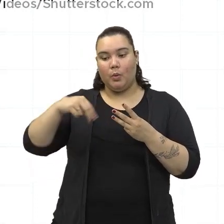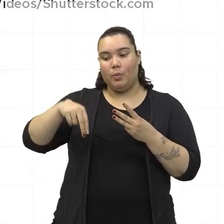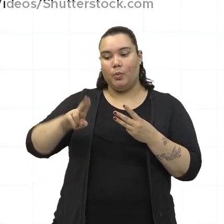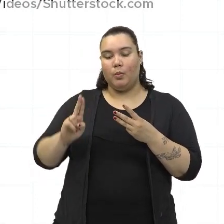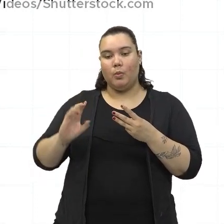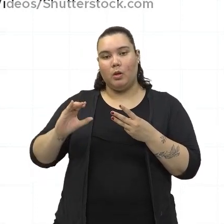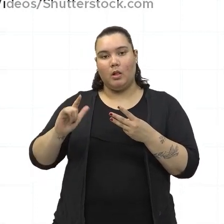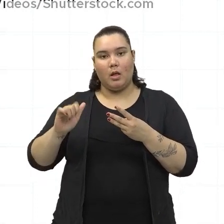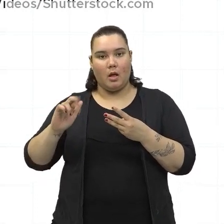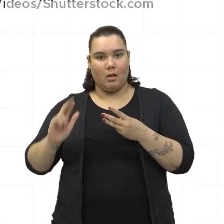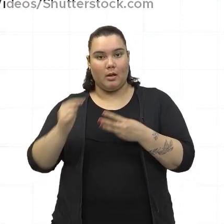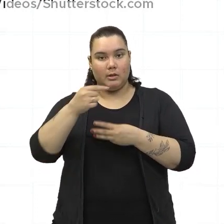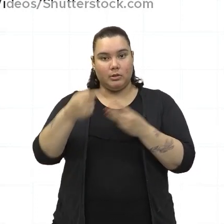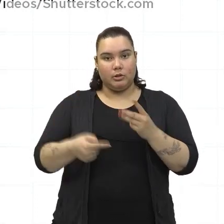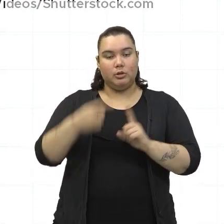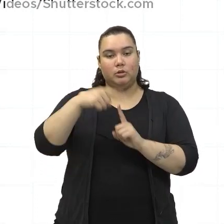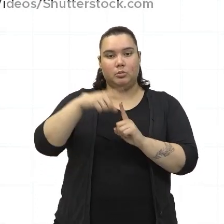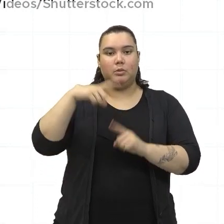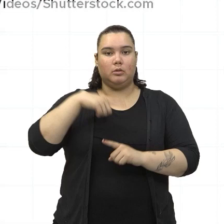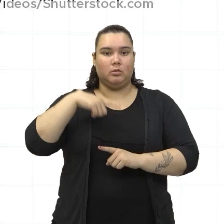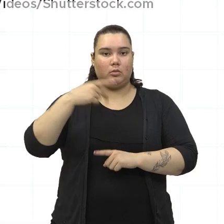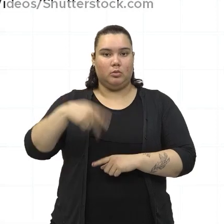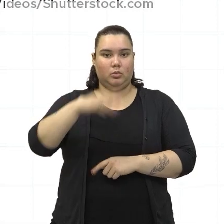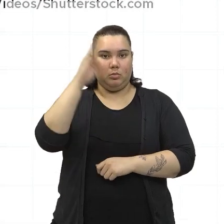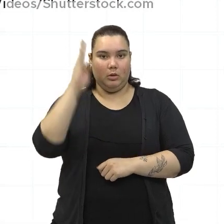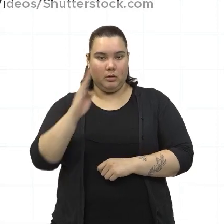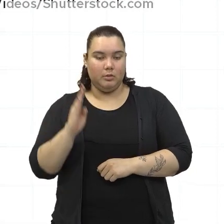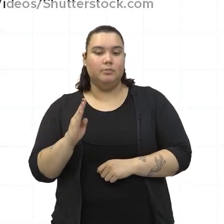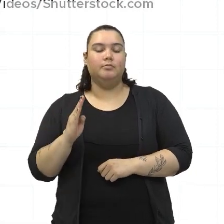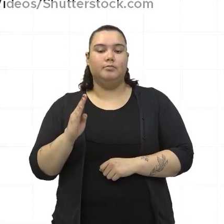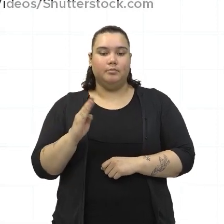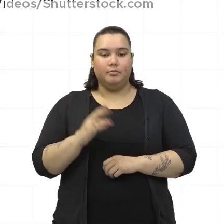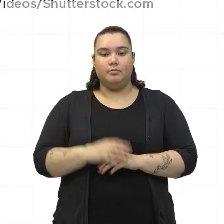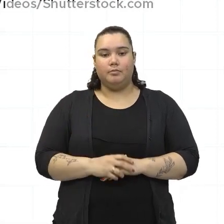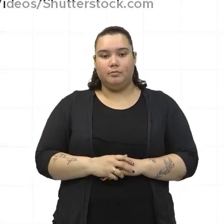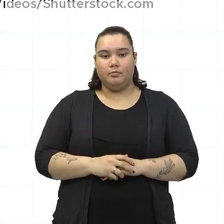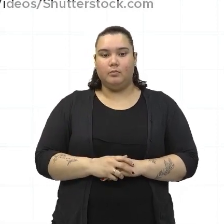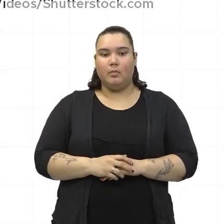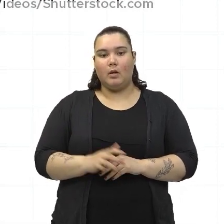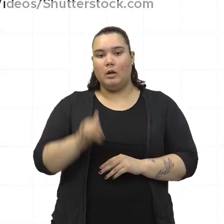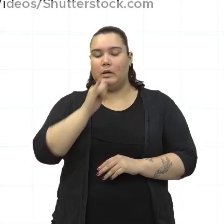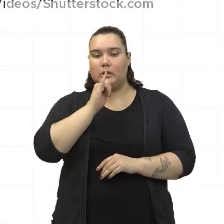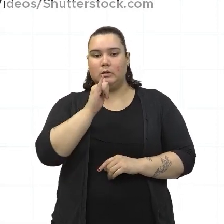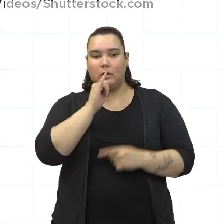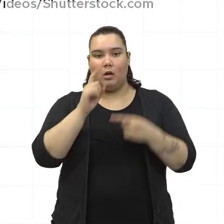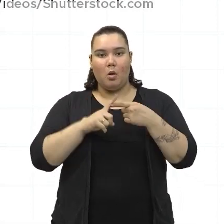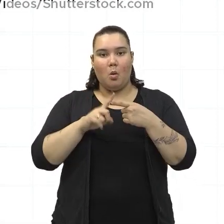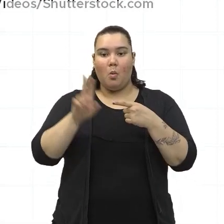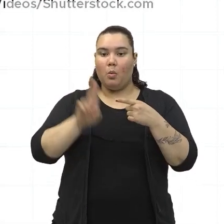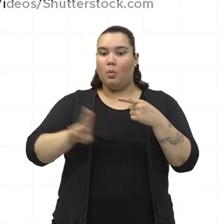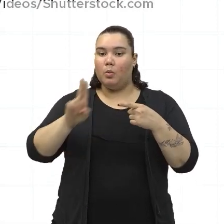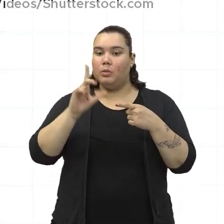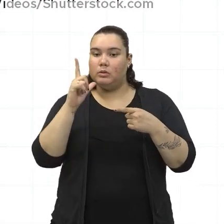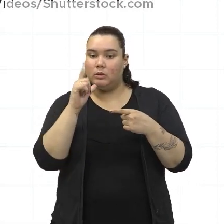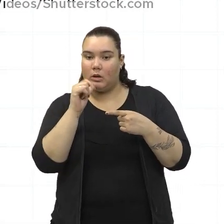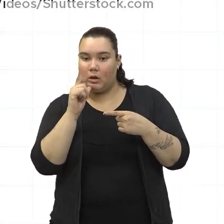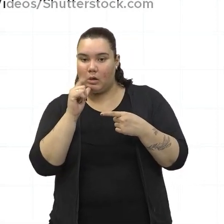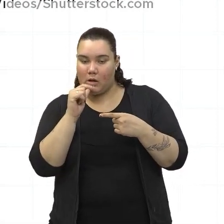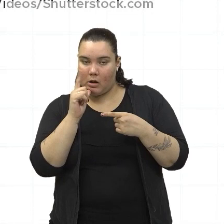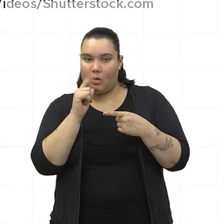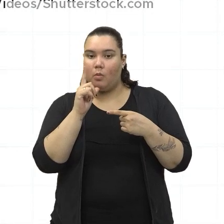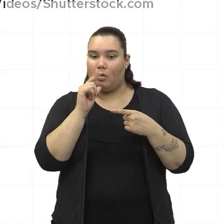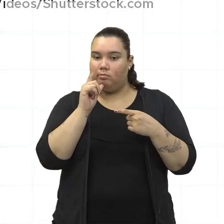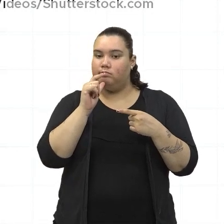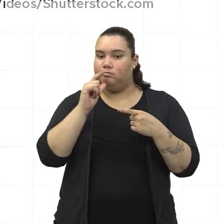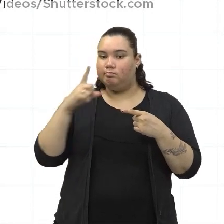energia que utilizam fontes diversificadas, né, como, por exemplo, a hidrelétrica vai utilizar a água pelo potencial que